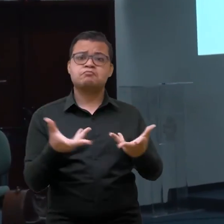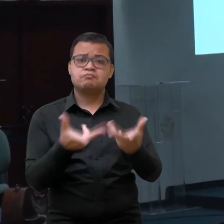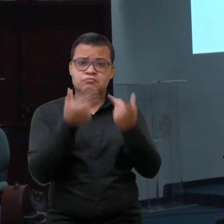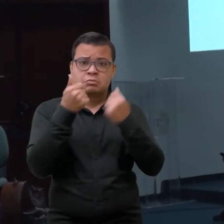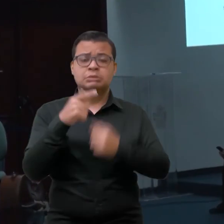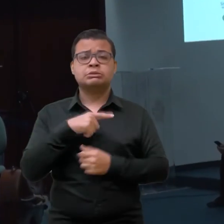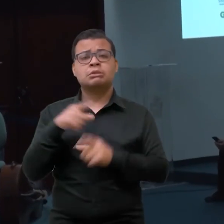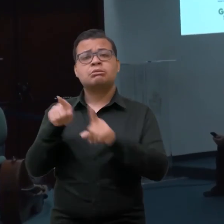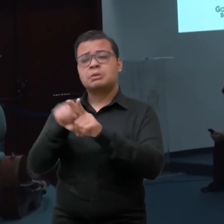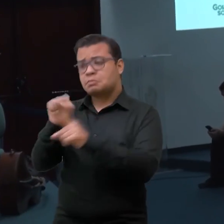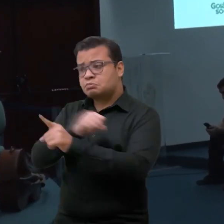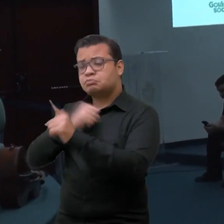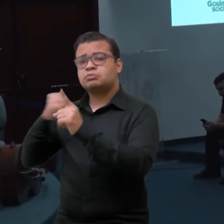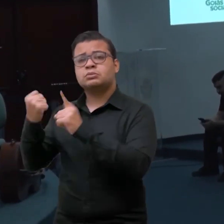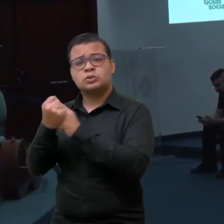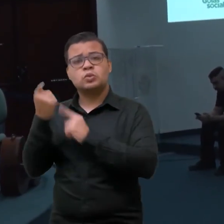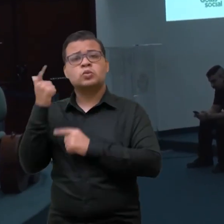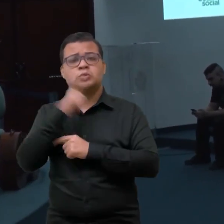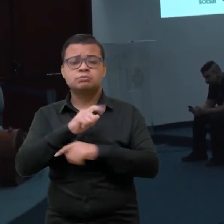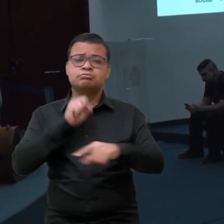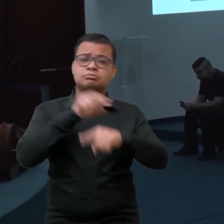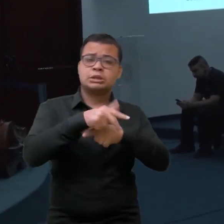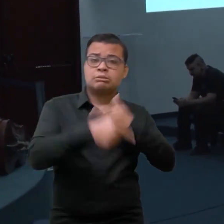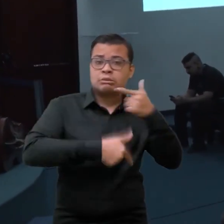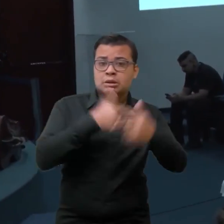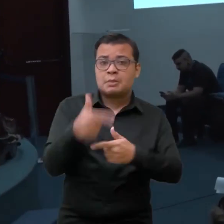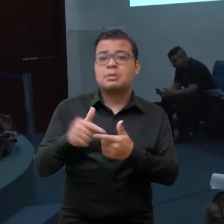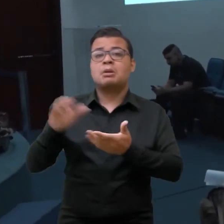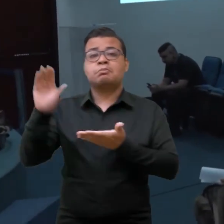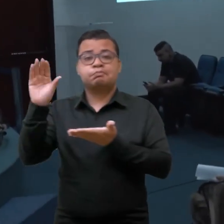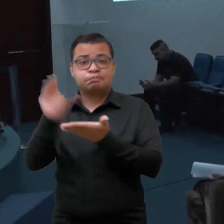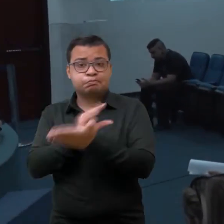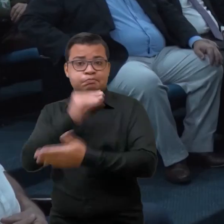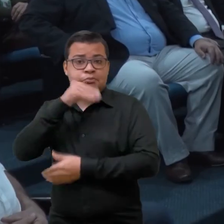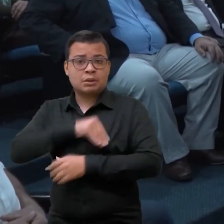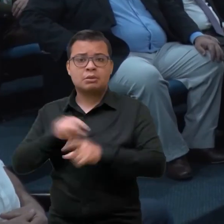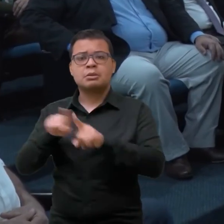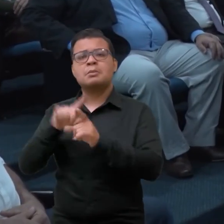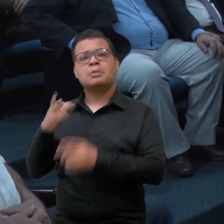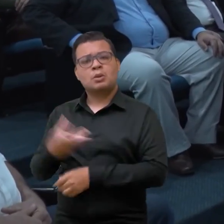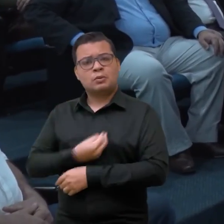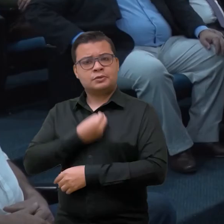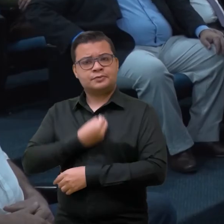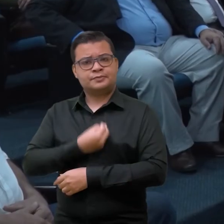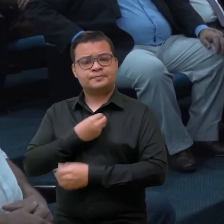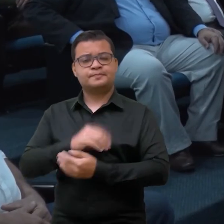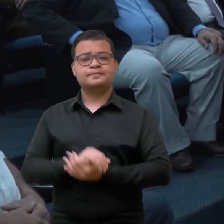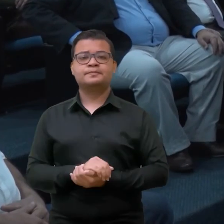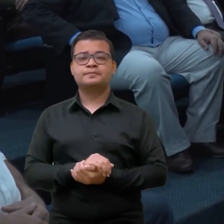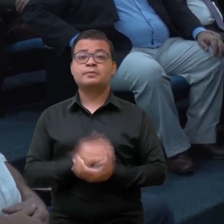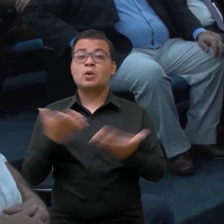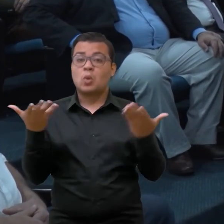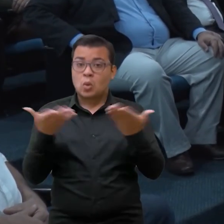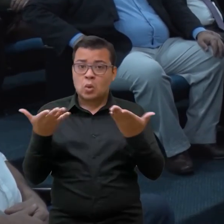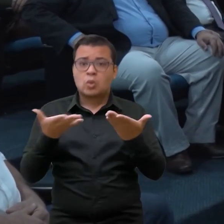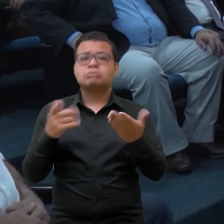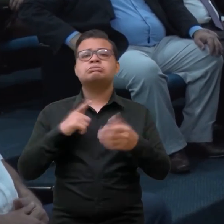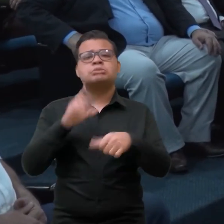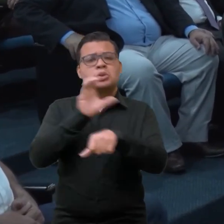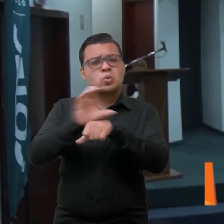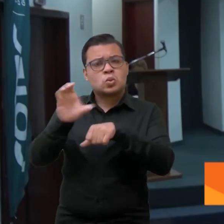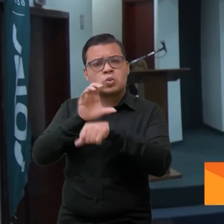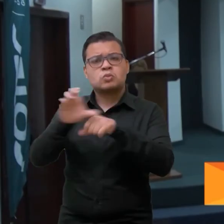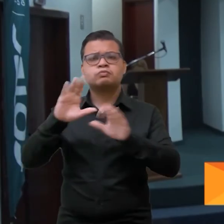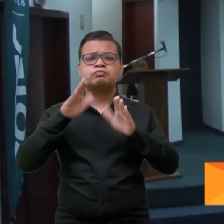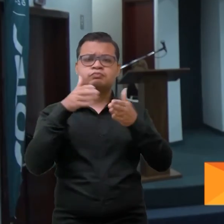na formação dos jovens e adultos, e a sociedade tem acesso a emprego, renda e qualidade de